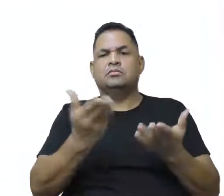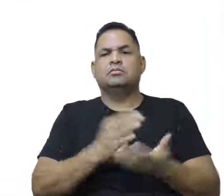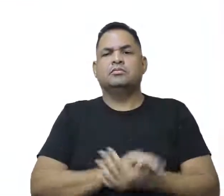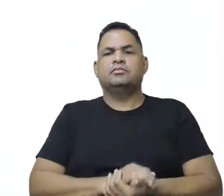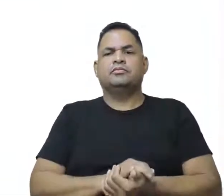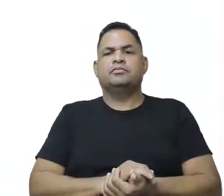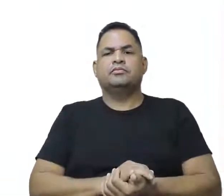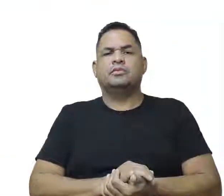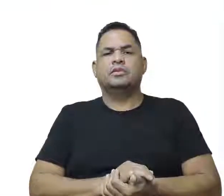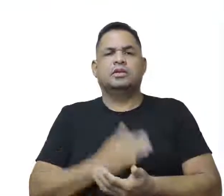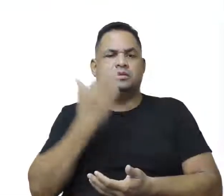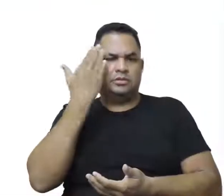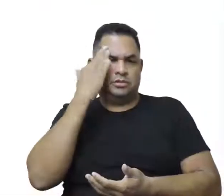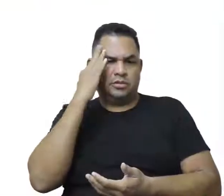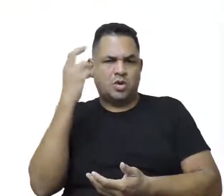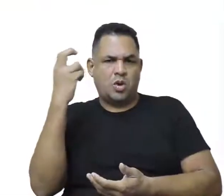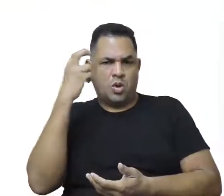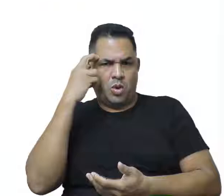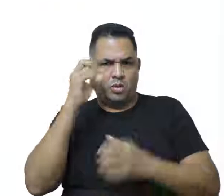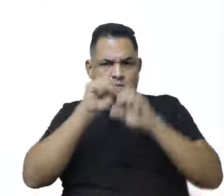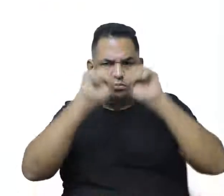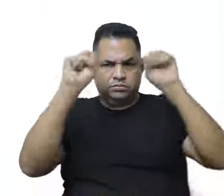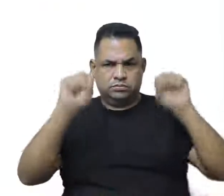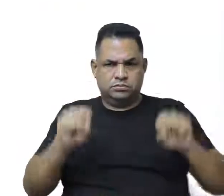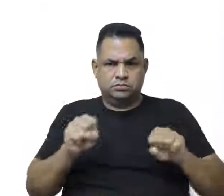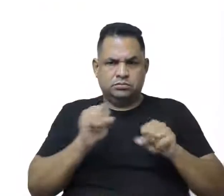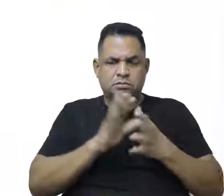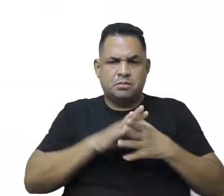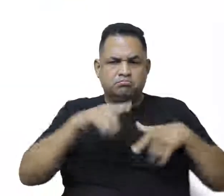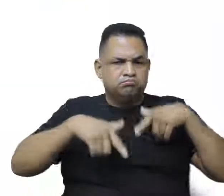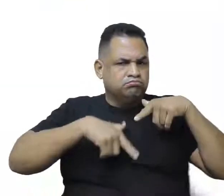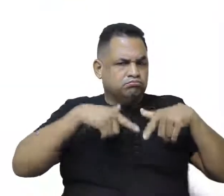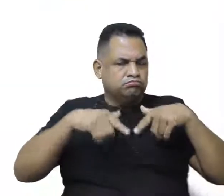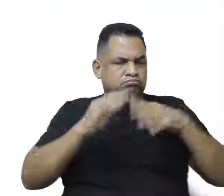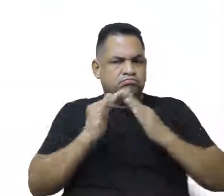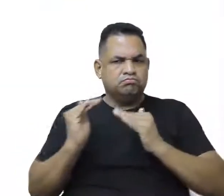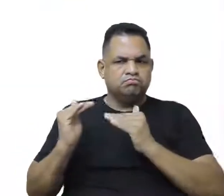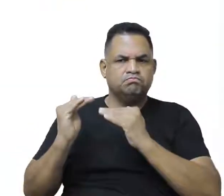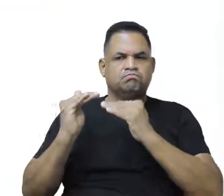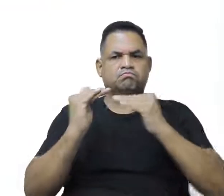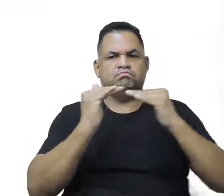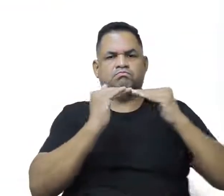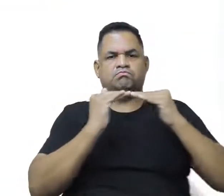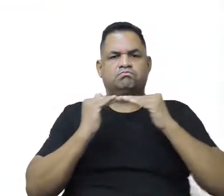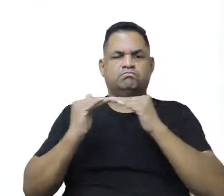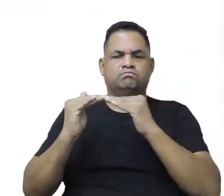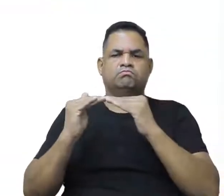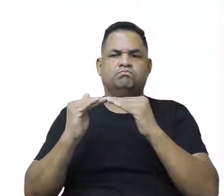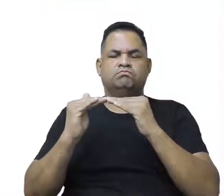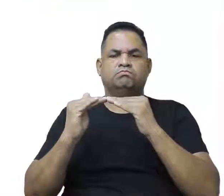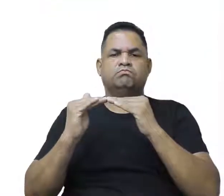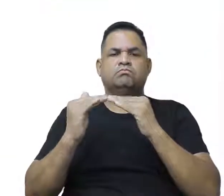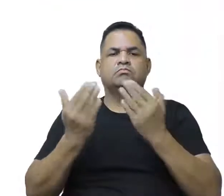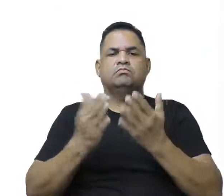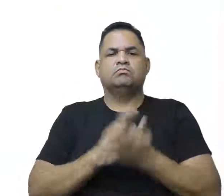Malinowski, ele concebia as culturas como sistemas funcionais e